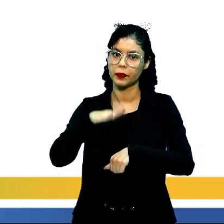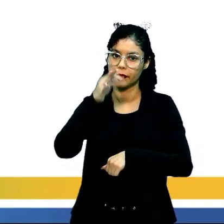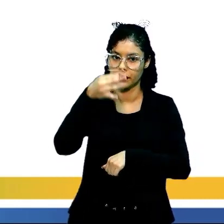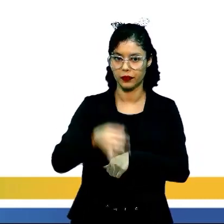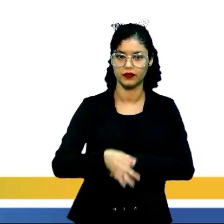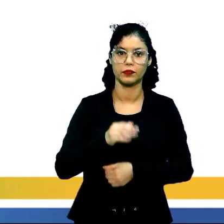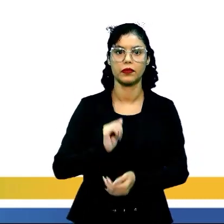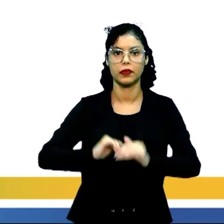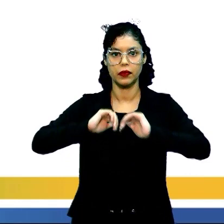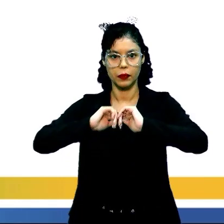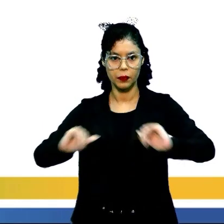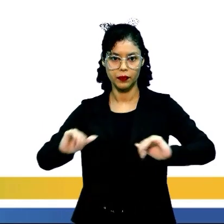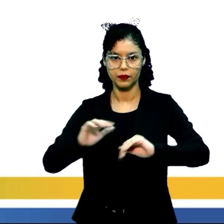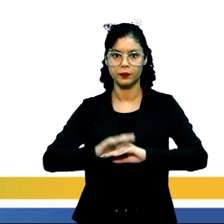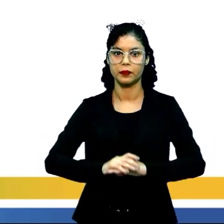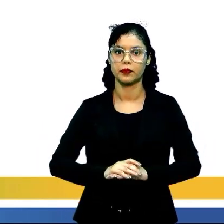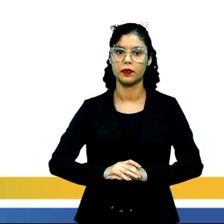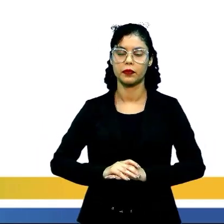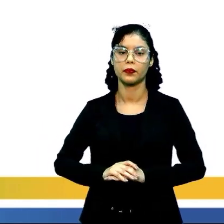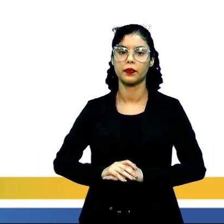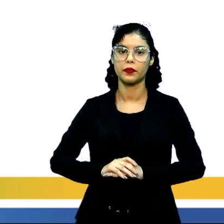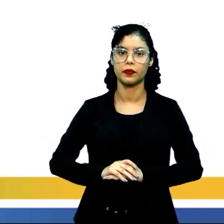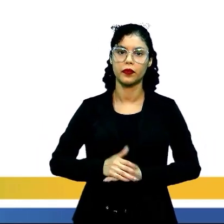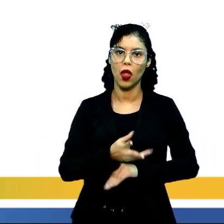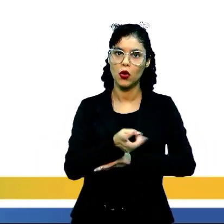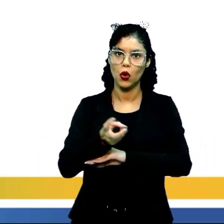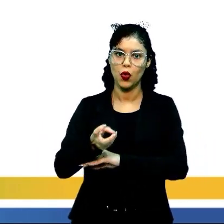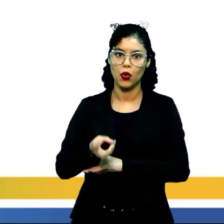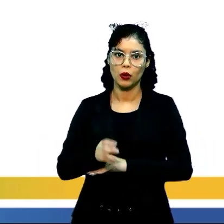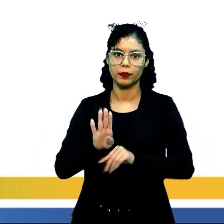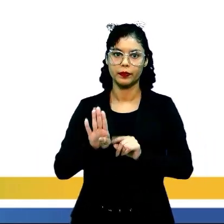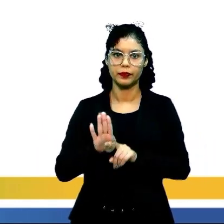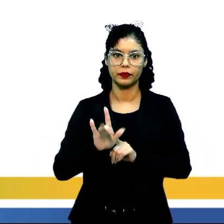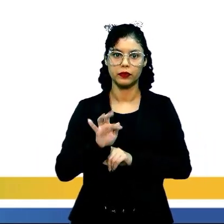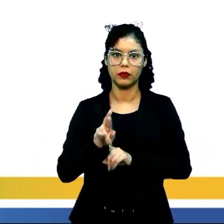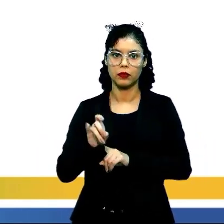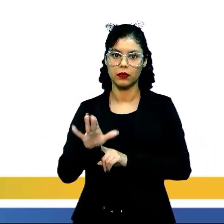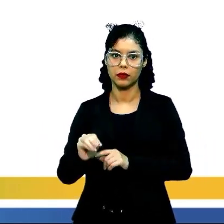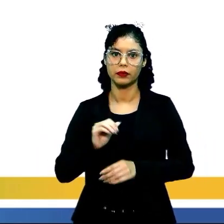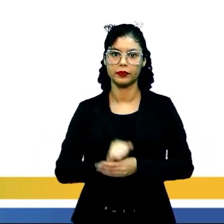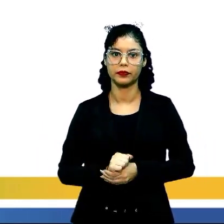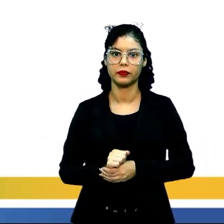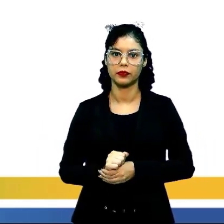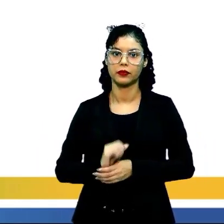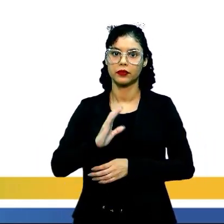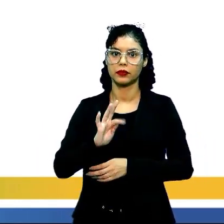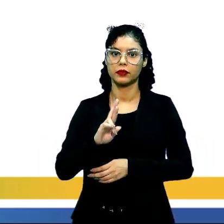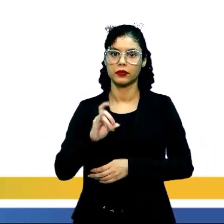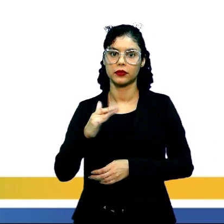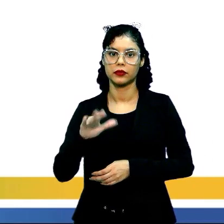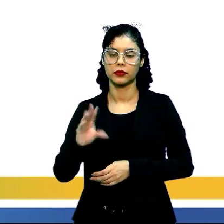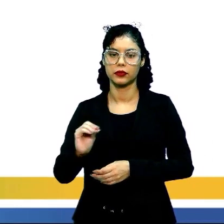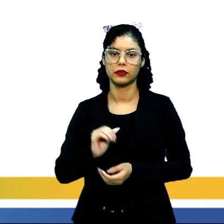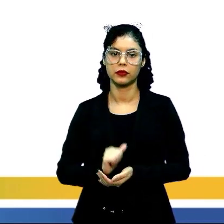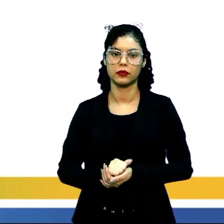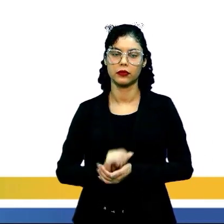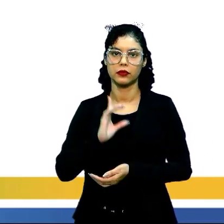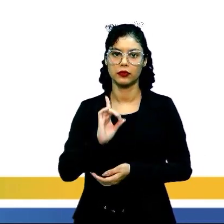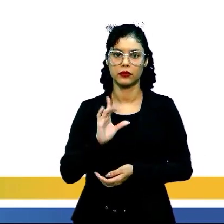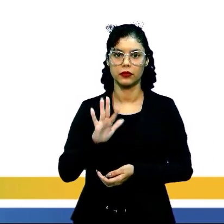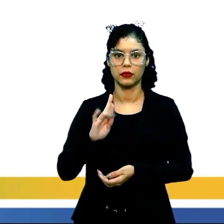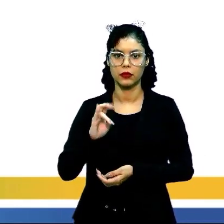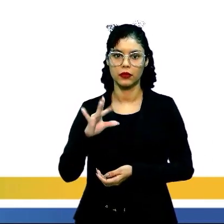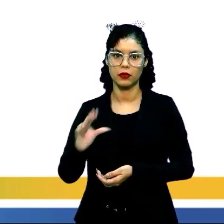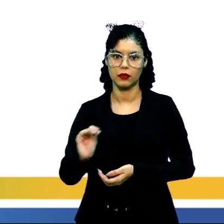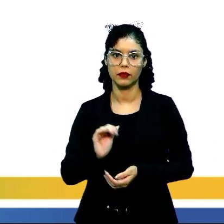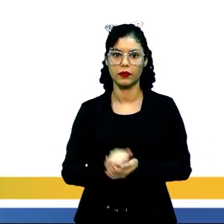correto para separar esses líquidos? Letra A, filtração. Letra B, levigação. Letra C, centrifugação. Letra